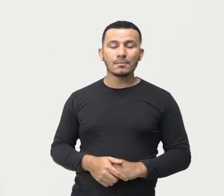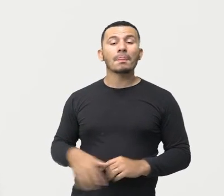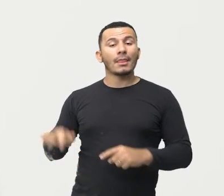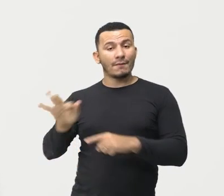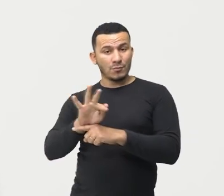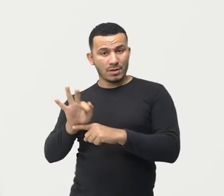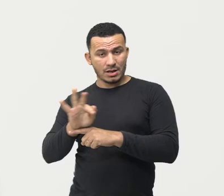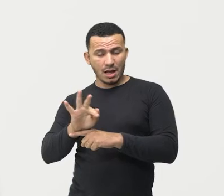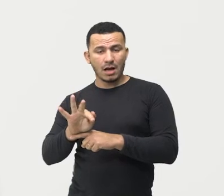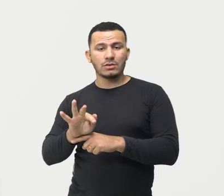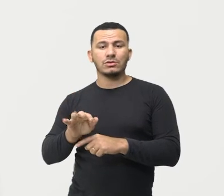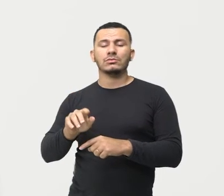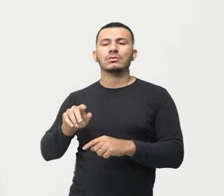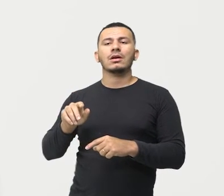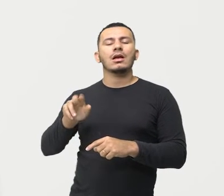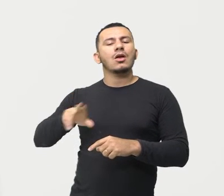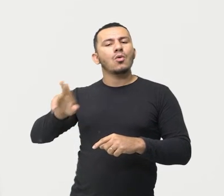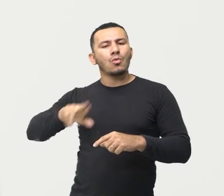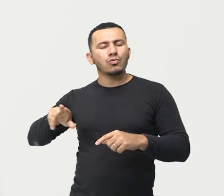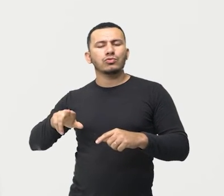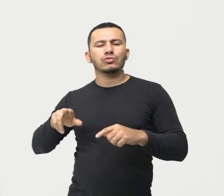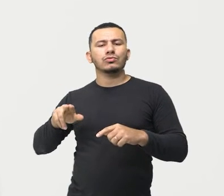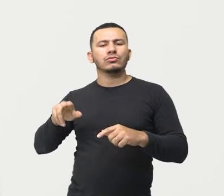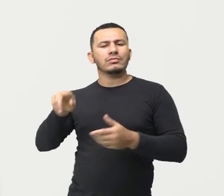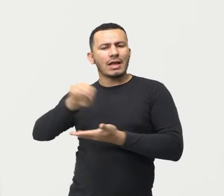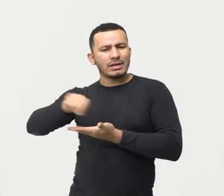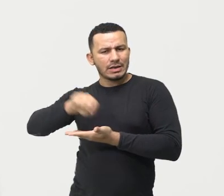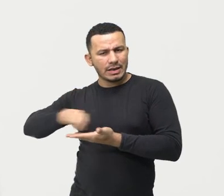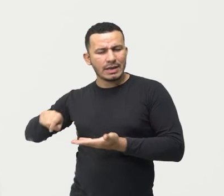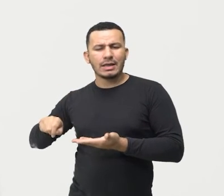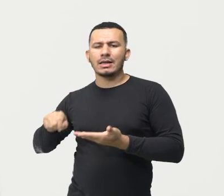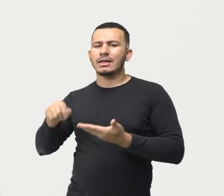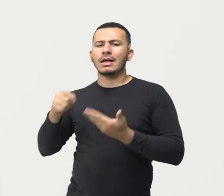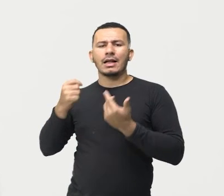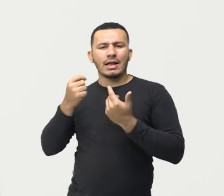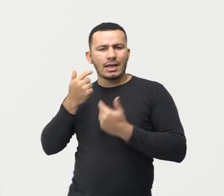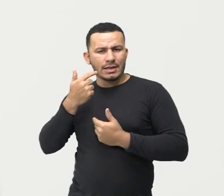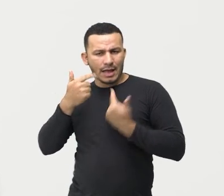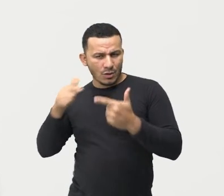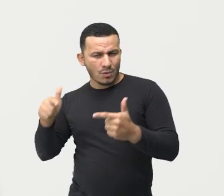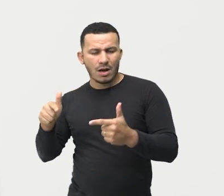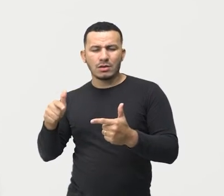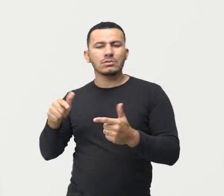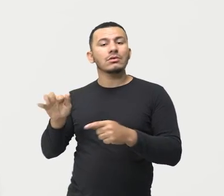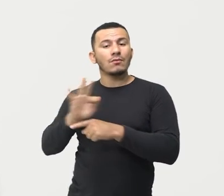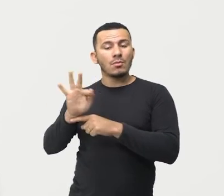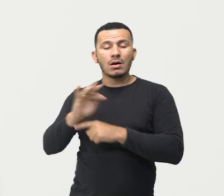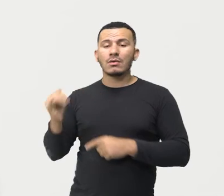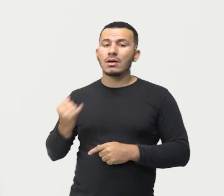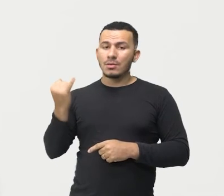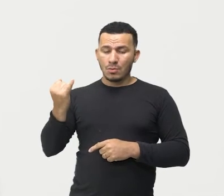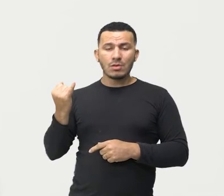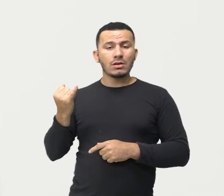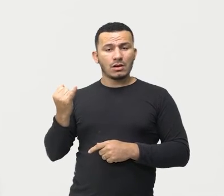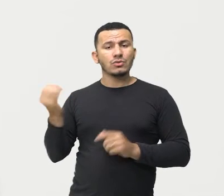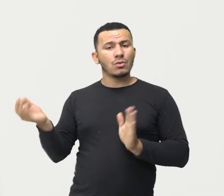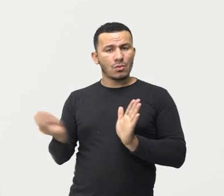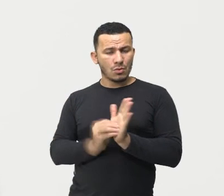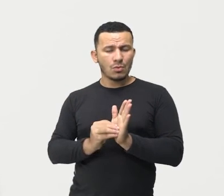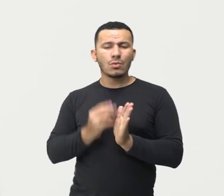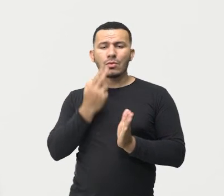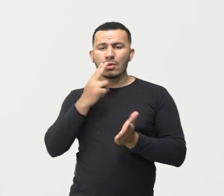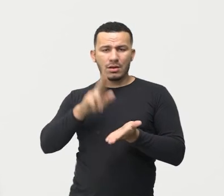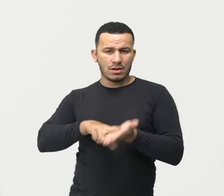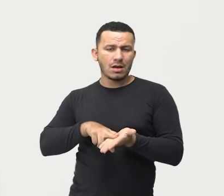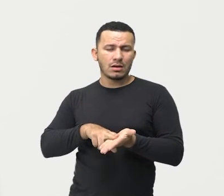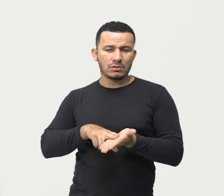outro aspecto. O uso da linguagem formal é uma constante nas cartas do leitor.